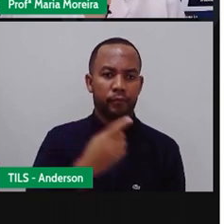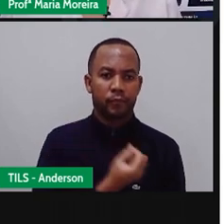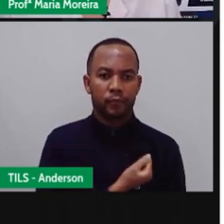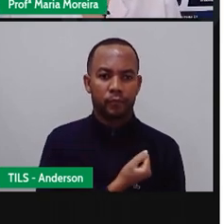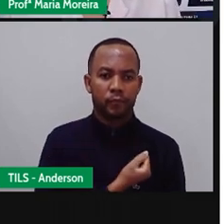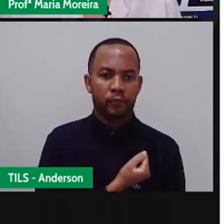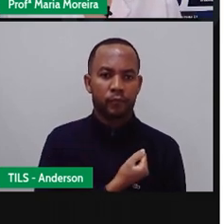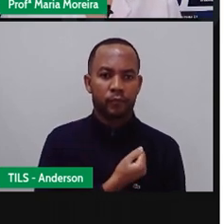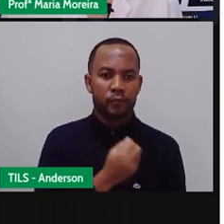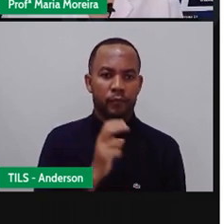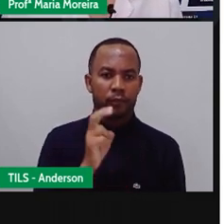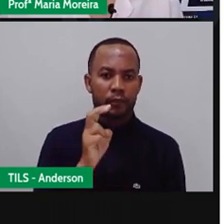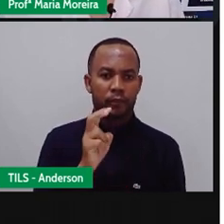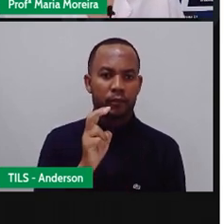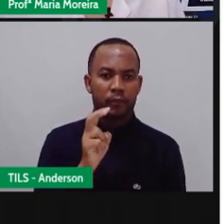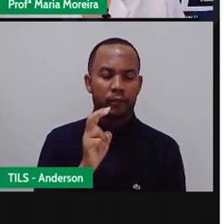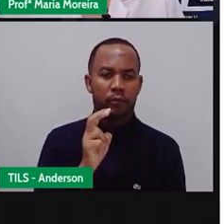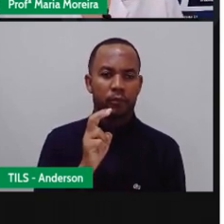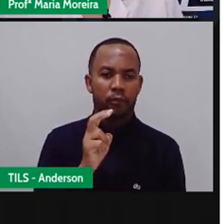número